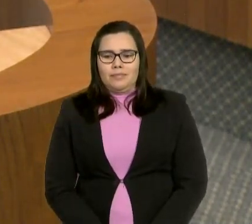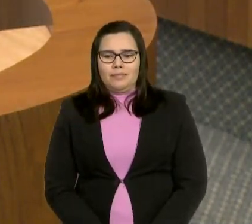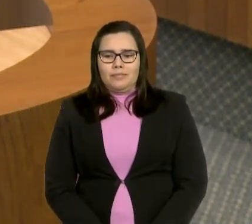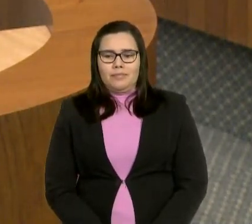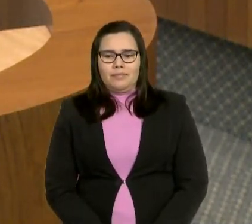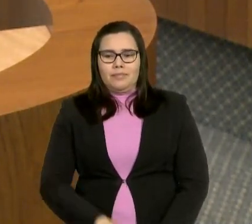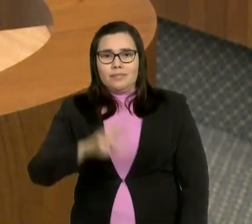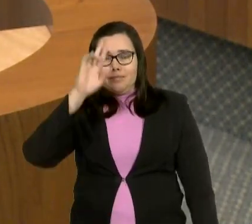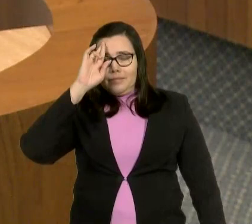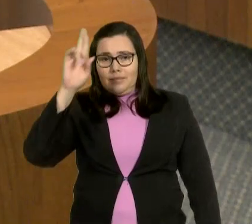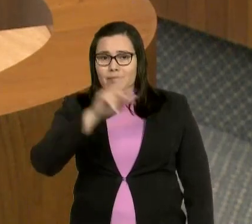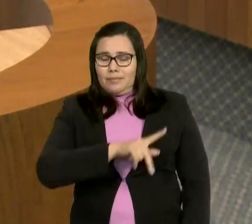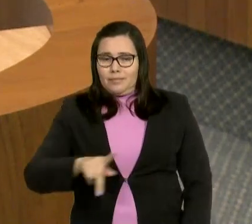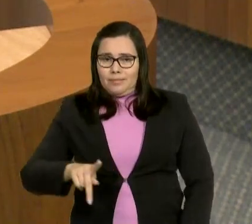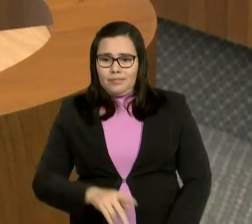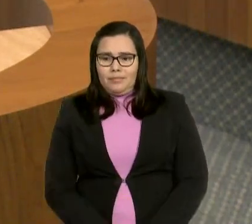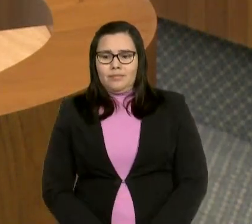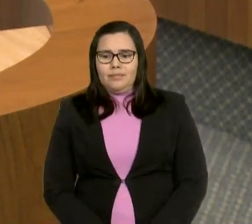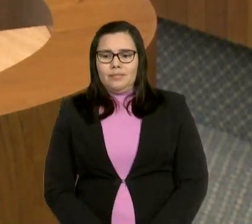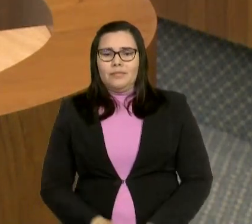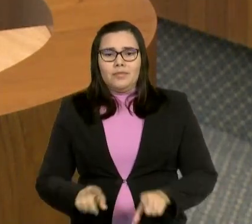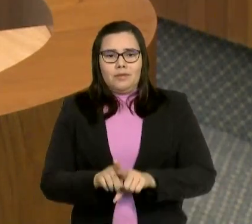Senhor presidente, demais membros da mesa,